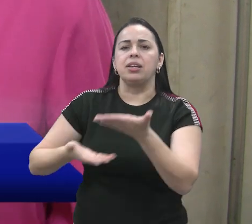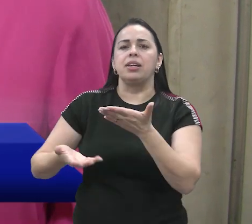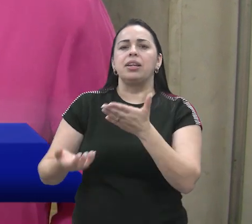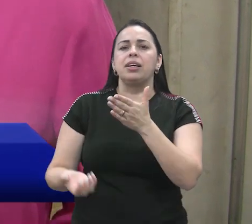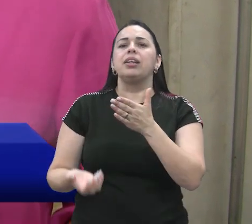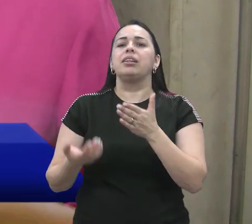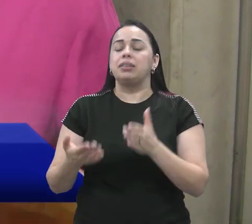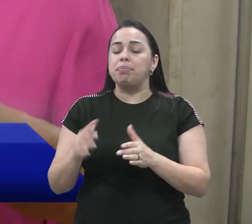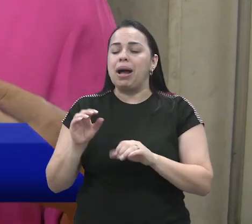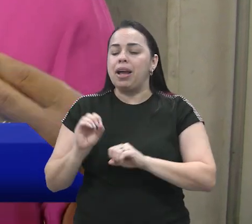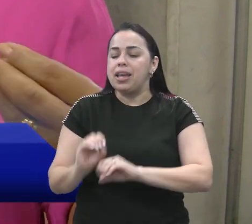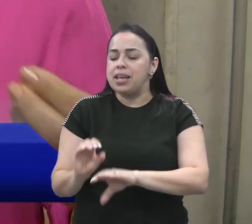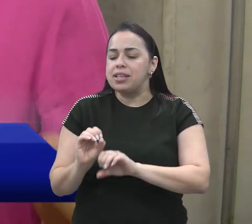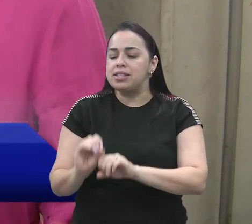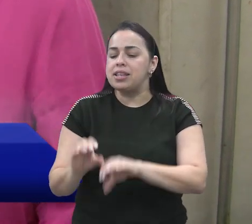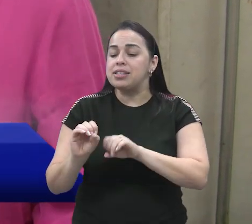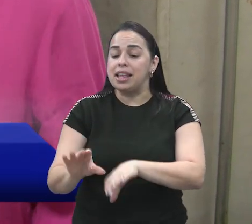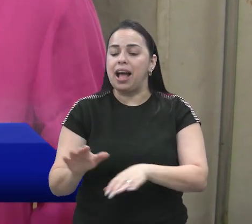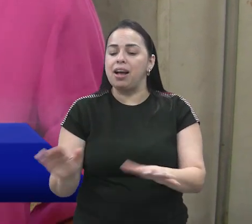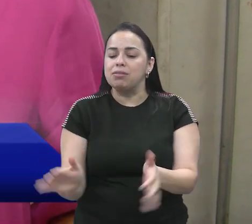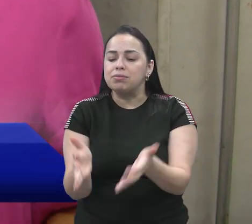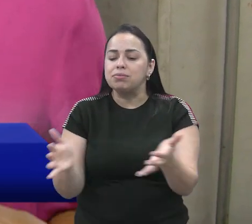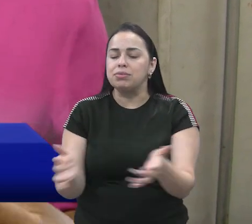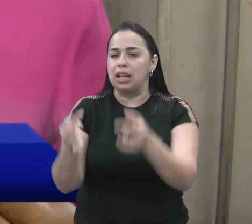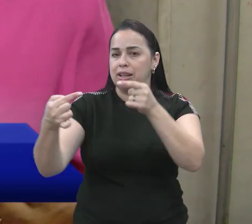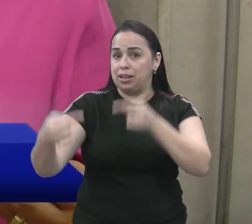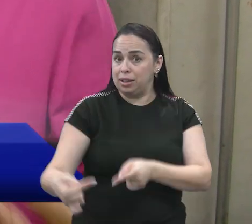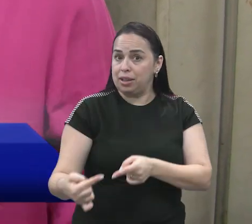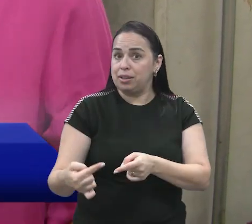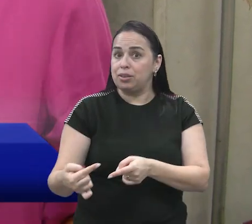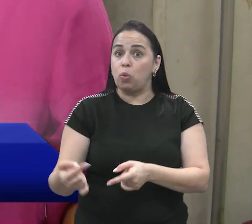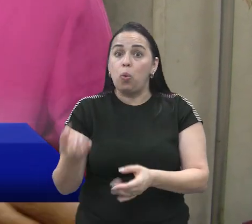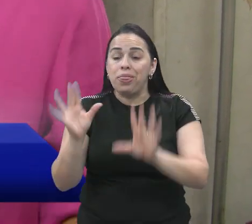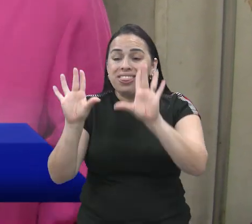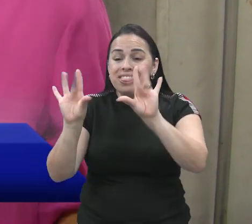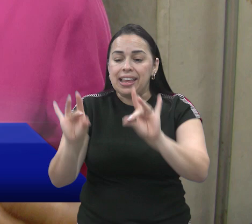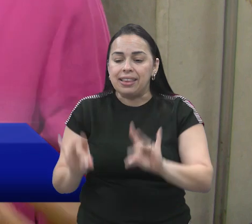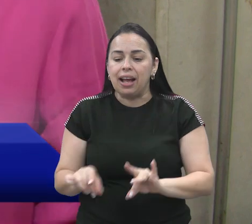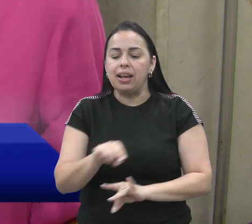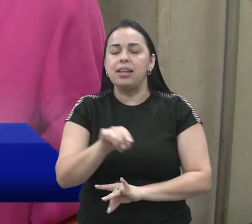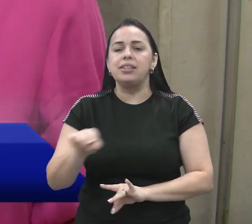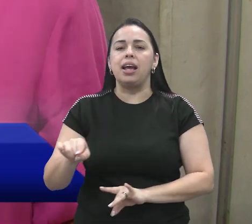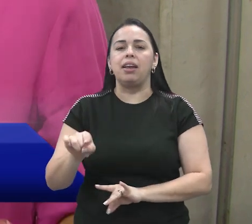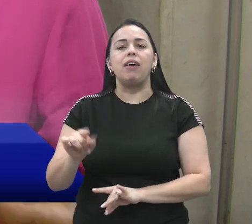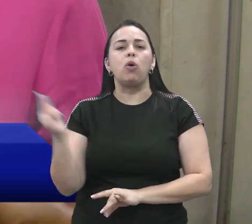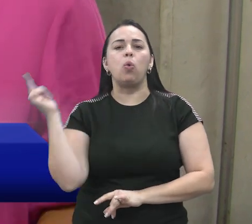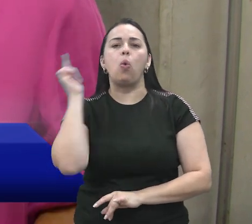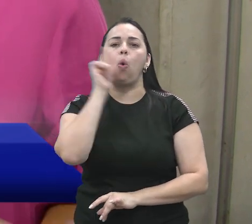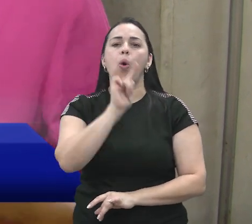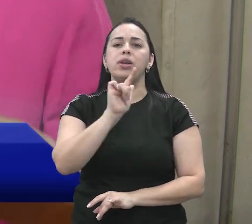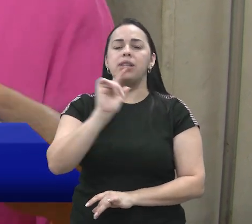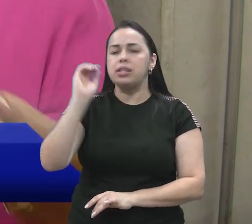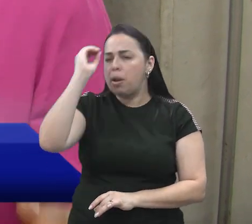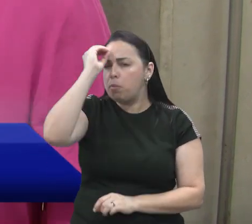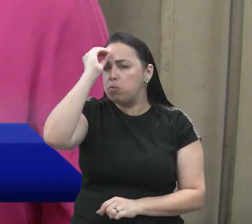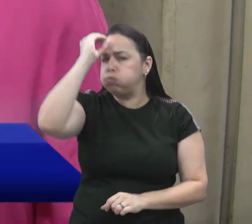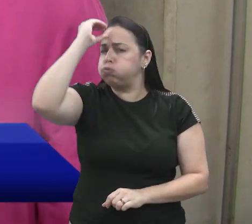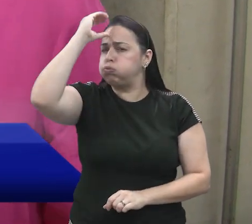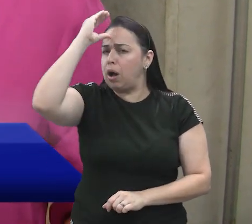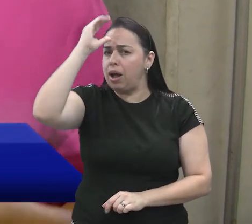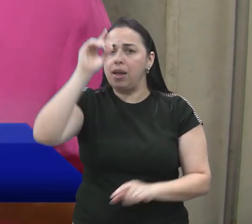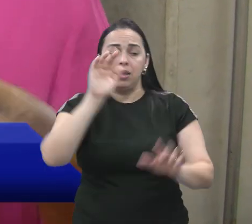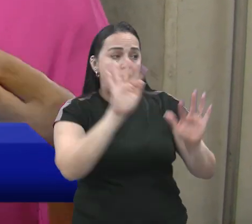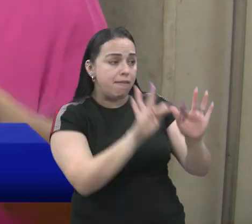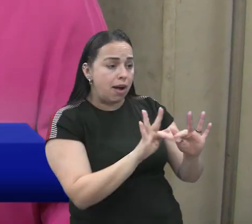dinamizar isso, propor situações de aprendizagens desafiadoras, dinâmicas, ricas, onde a criança possa ser esse